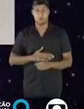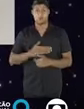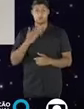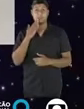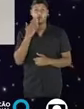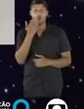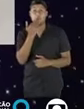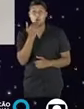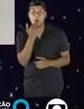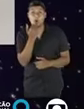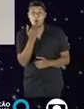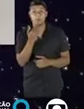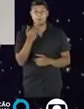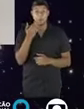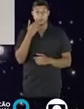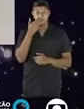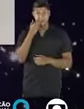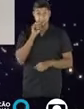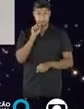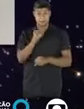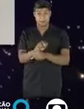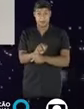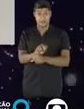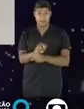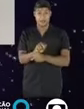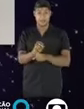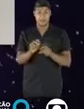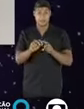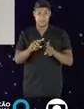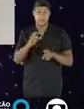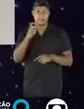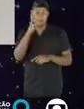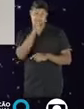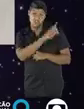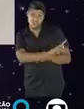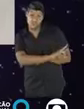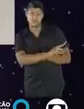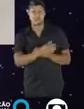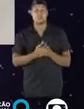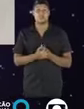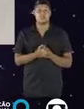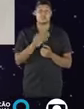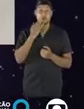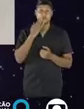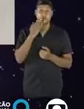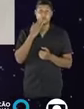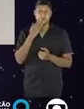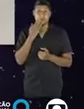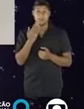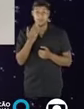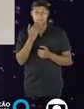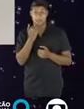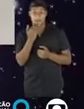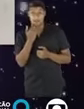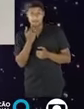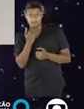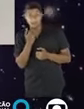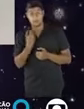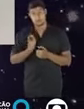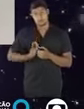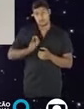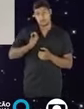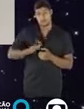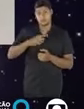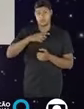fazem nosso organismo trabalhar muito, uma digestão muito difícil, sabe? Como, por exemplo, os alimentos ultraprocessados, alimentos